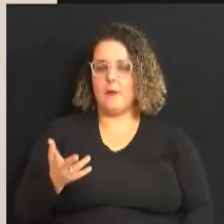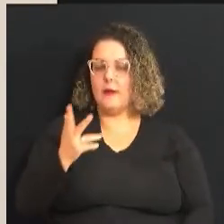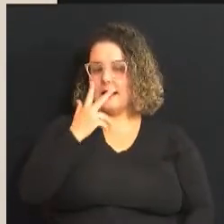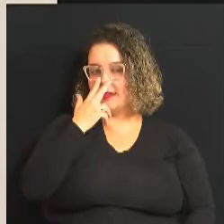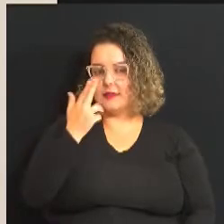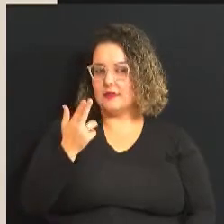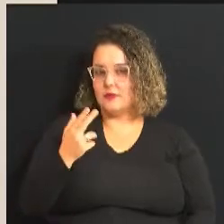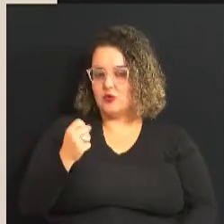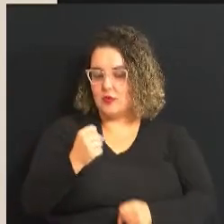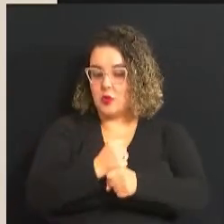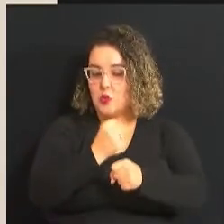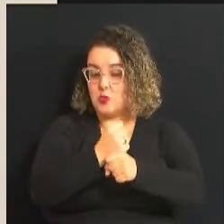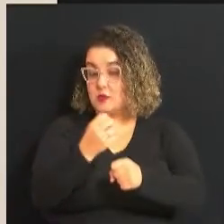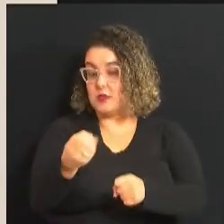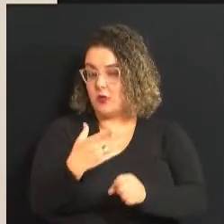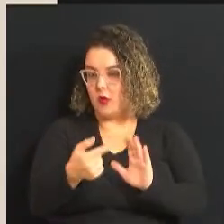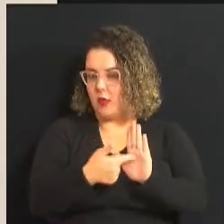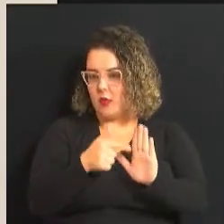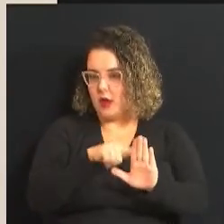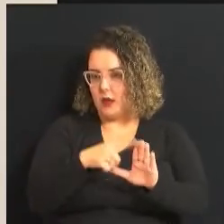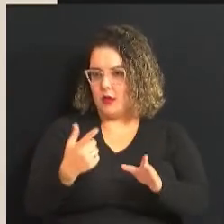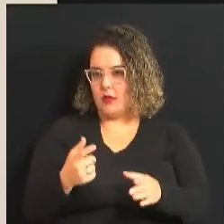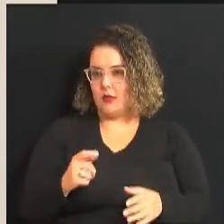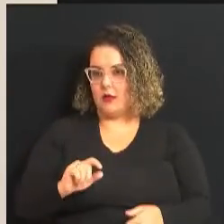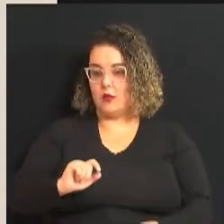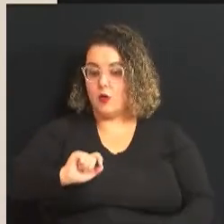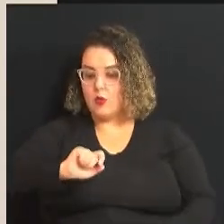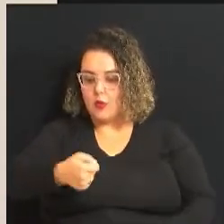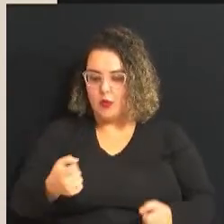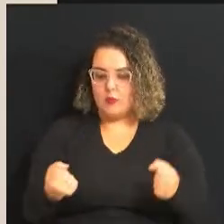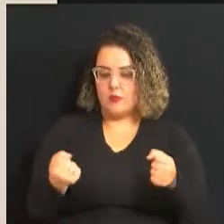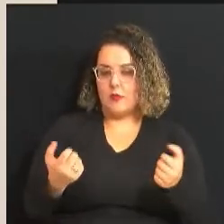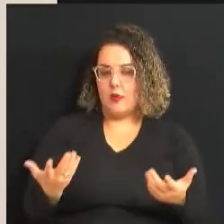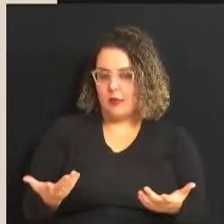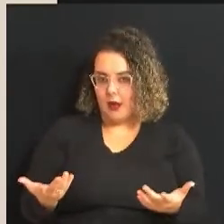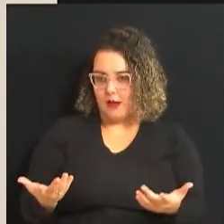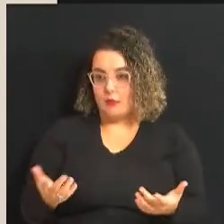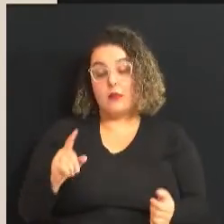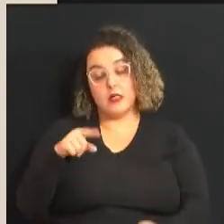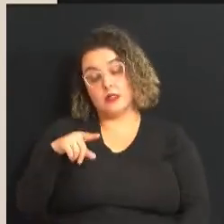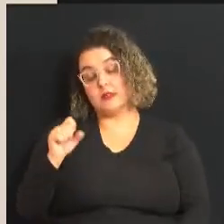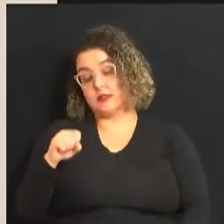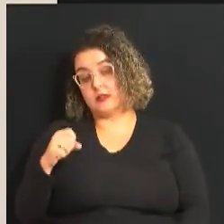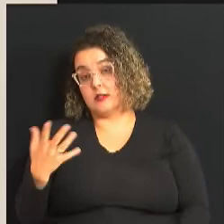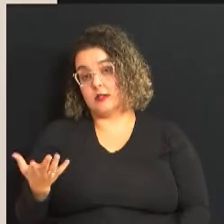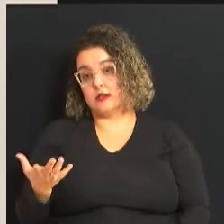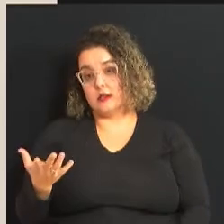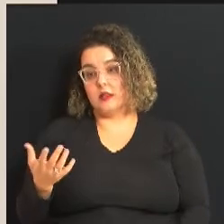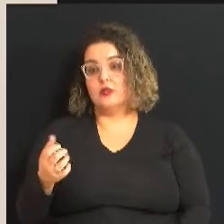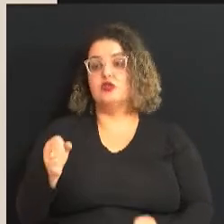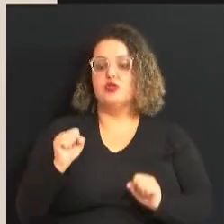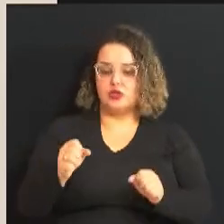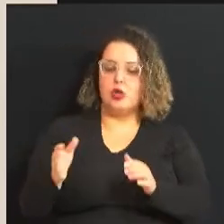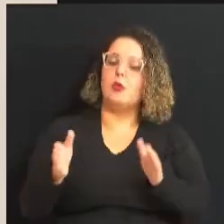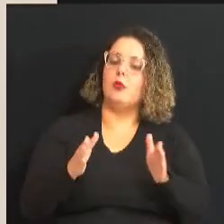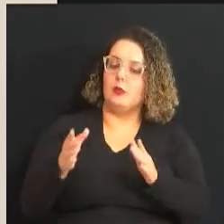assim de o carro está pegando ali, mas teoricamente sim, então já é um momento para se preocupar. Doutora, e a